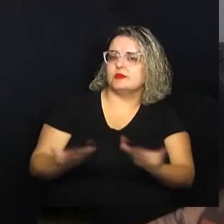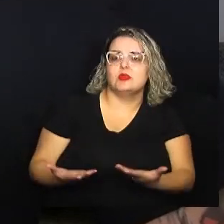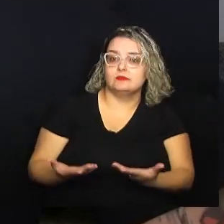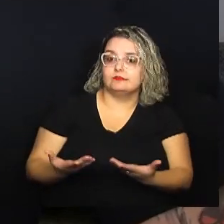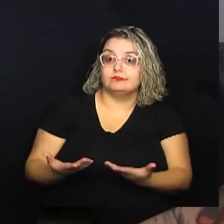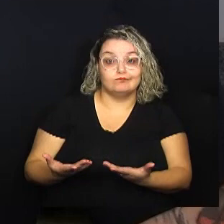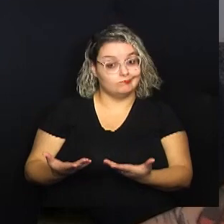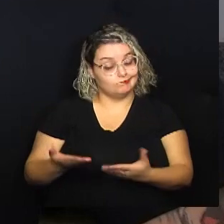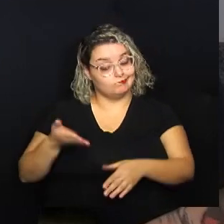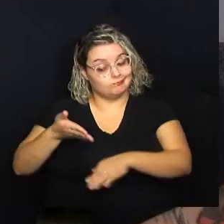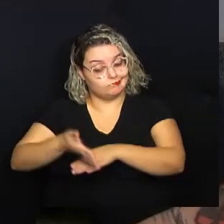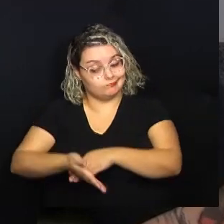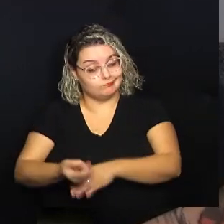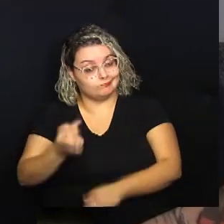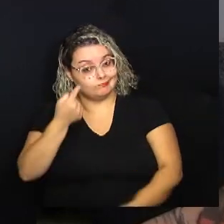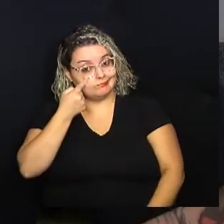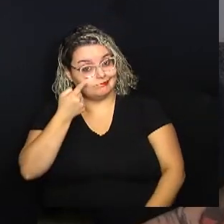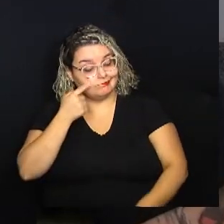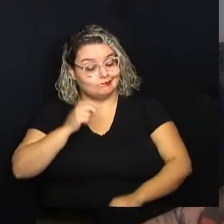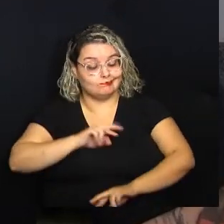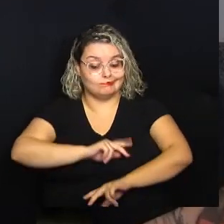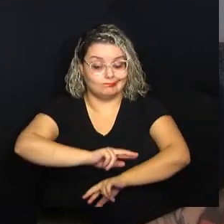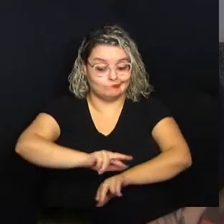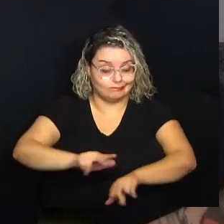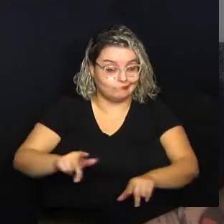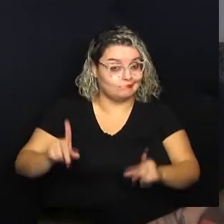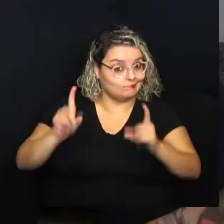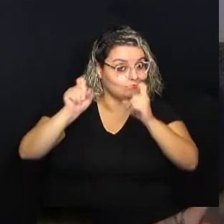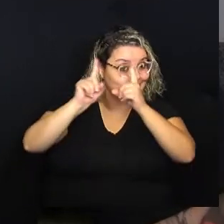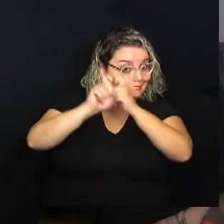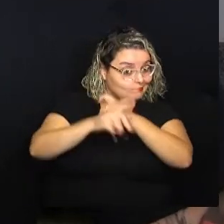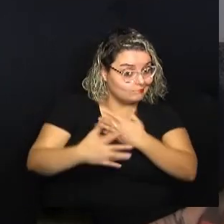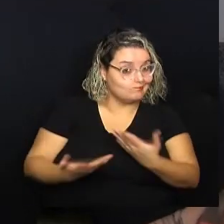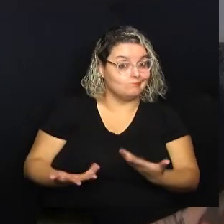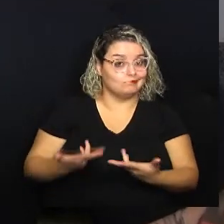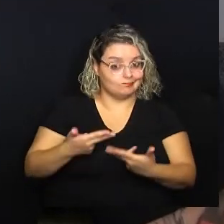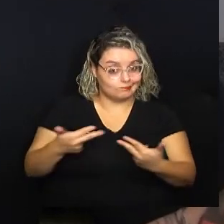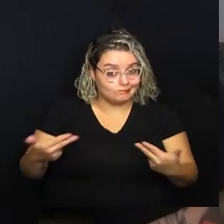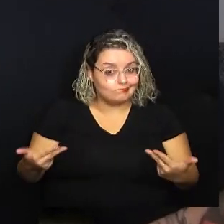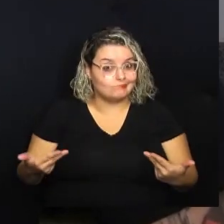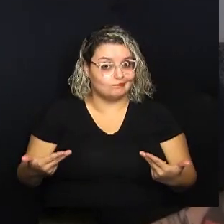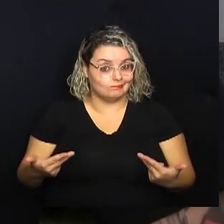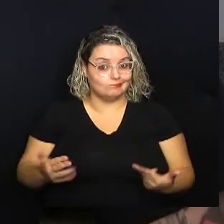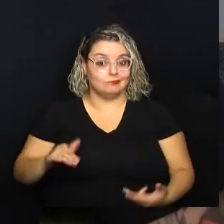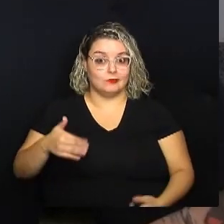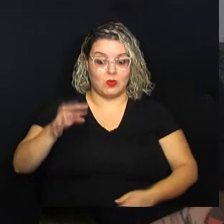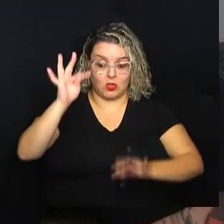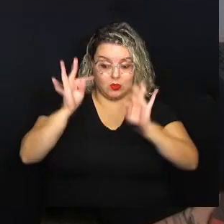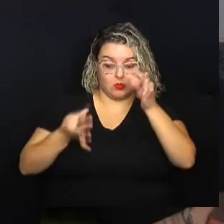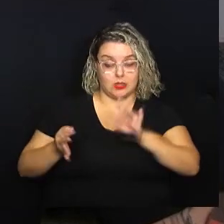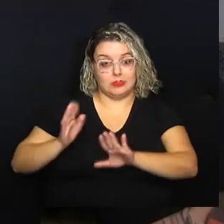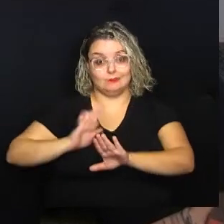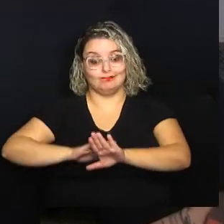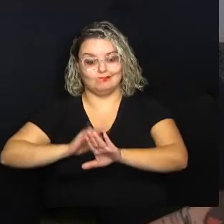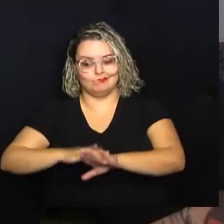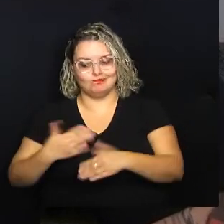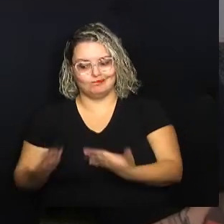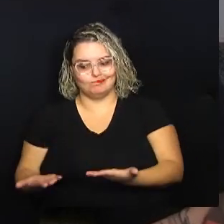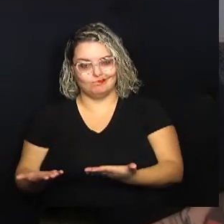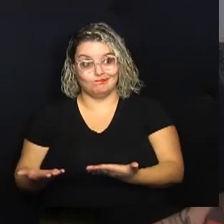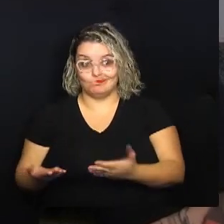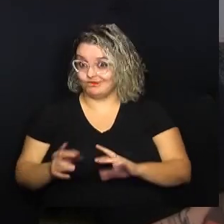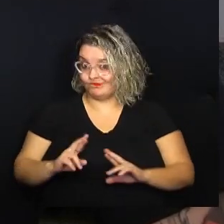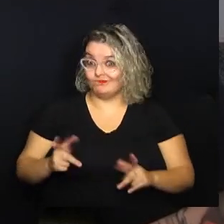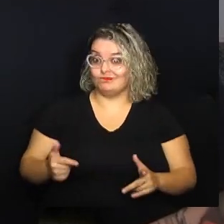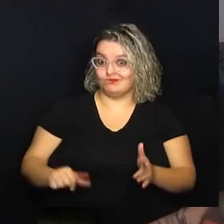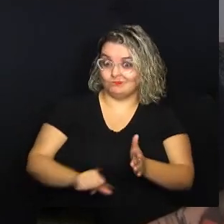eu vou ajudar, vai ser tão bom e tudo mais, e você entra e você vê coisas bem difíceis, assim. Quando você bate a teoria com a